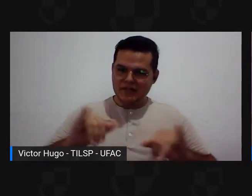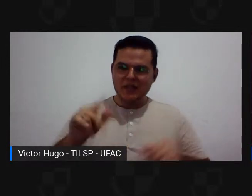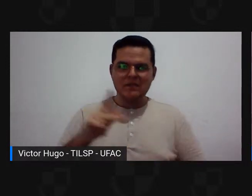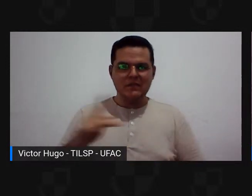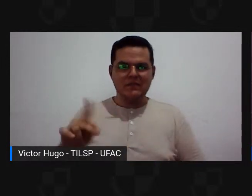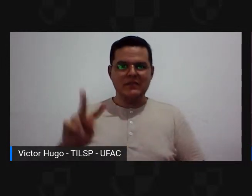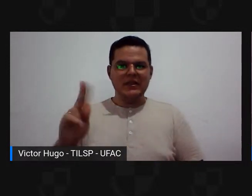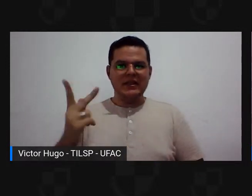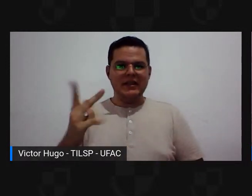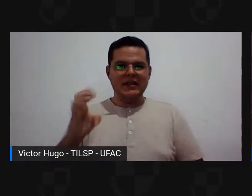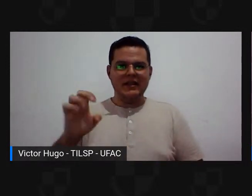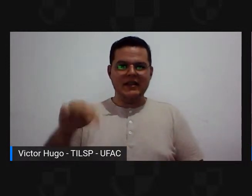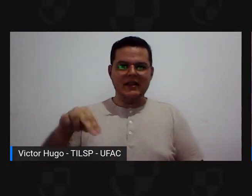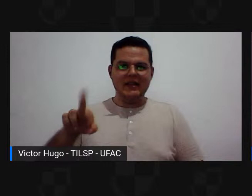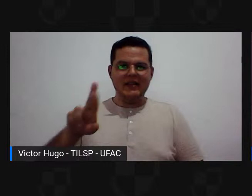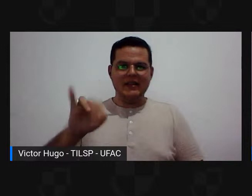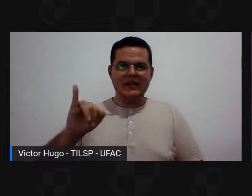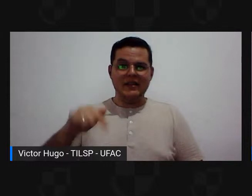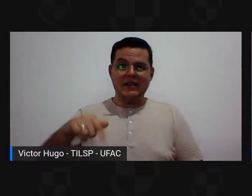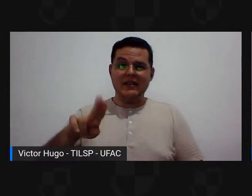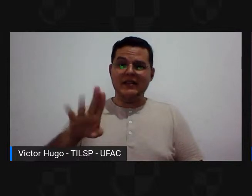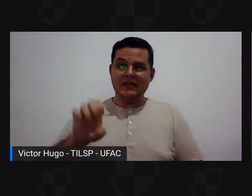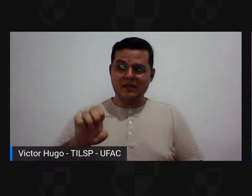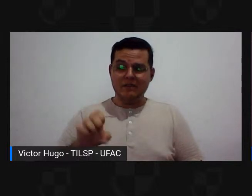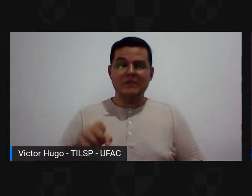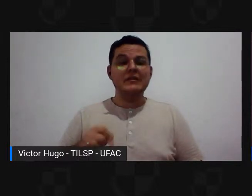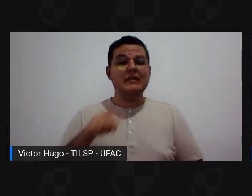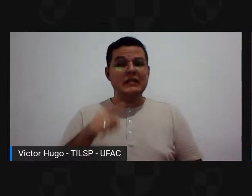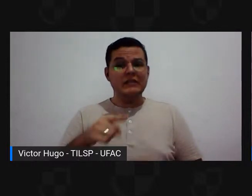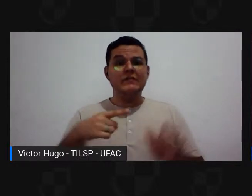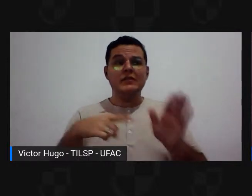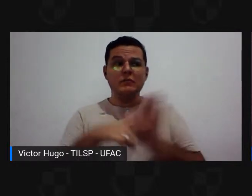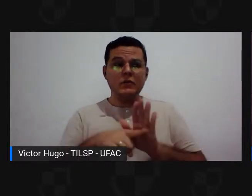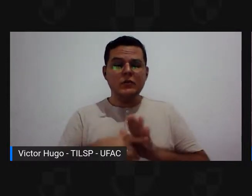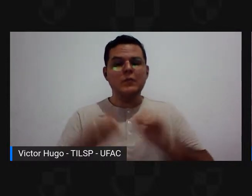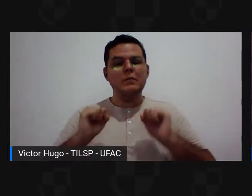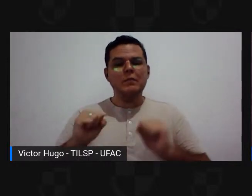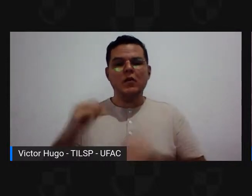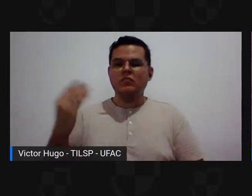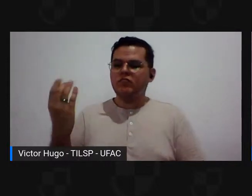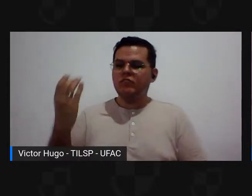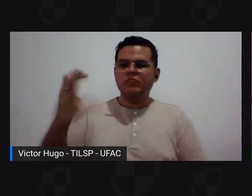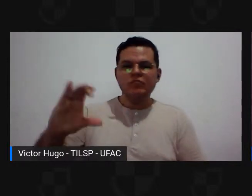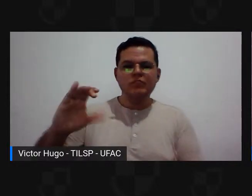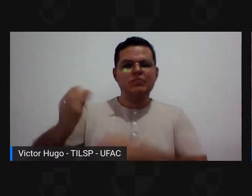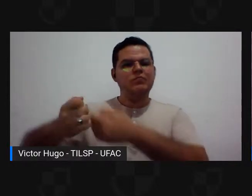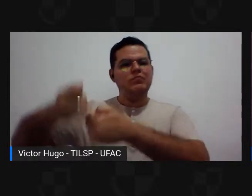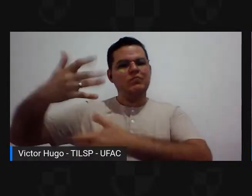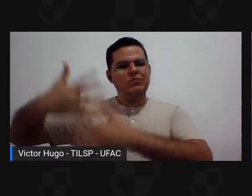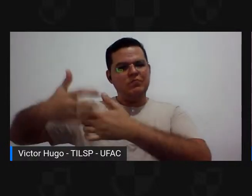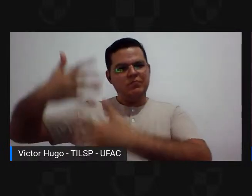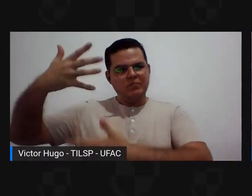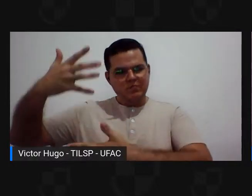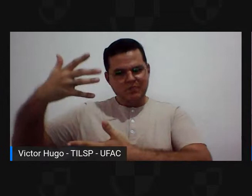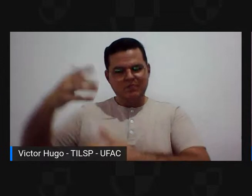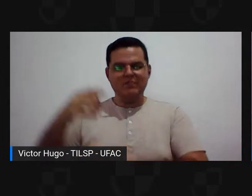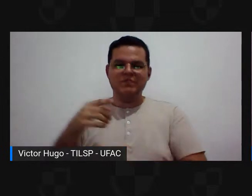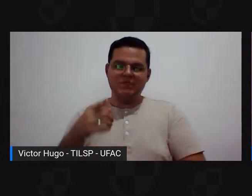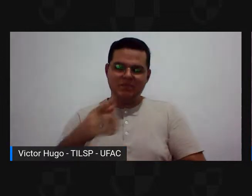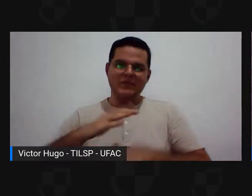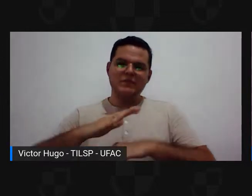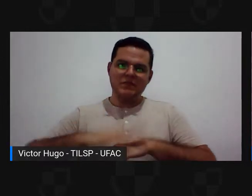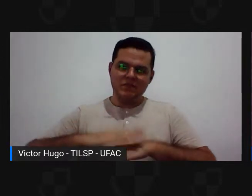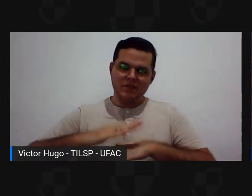Vão anotando as perguntas, tá? A Olinda tem muita história na manga, mas agora nós vamos